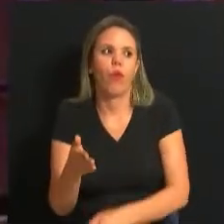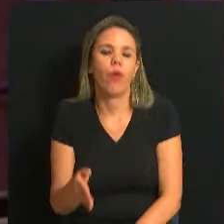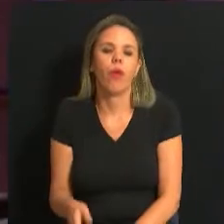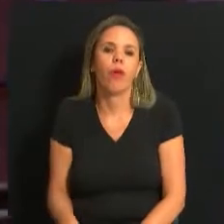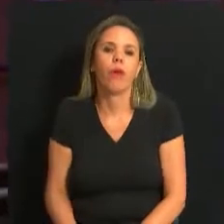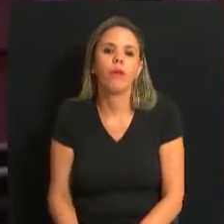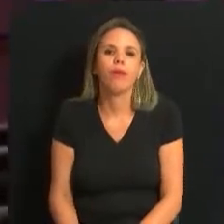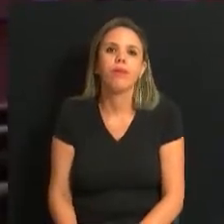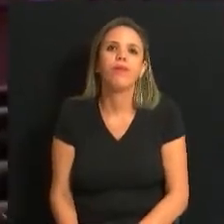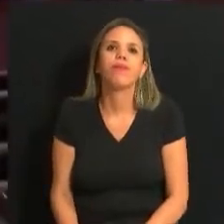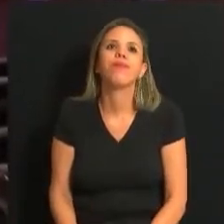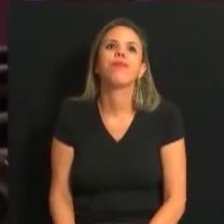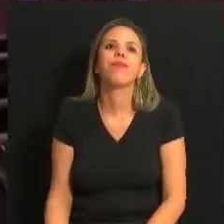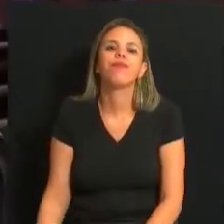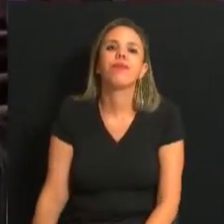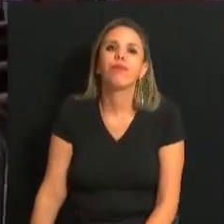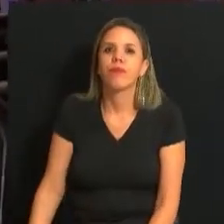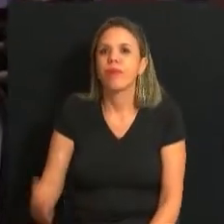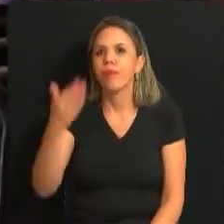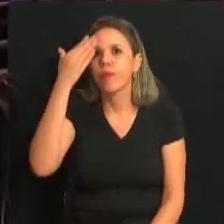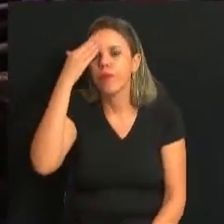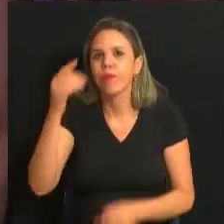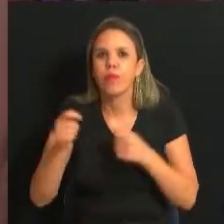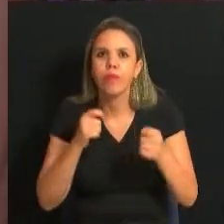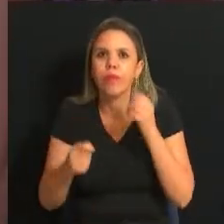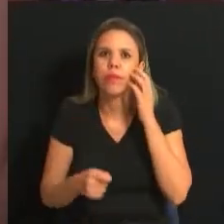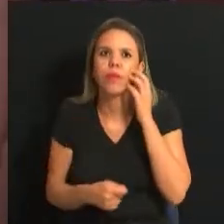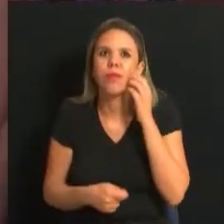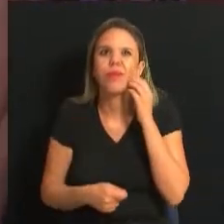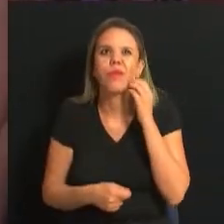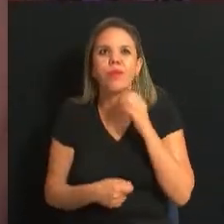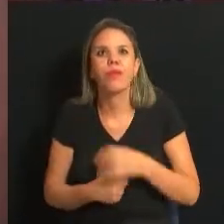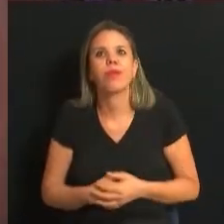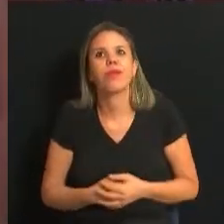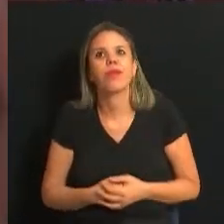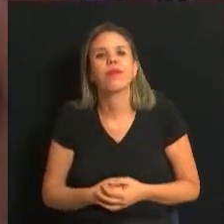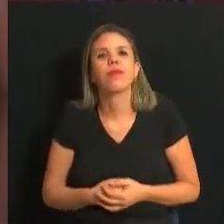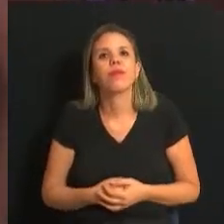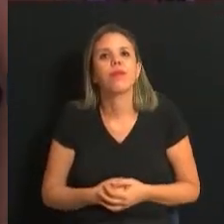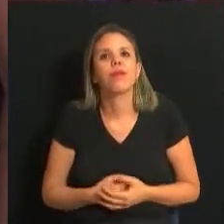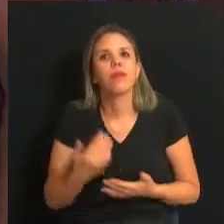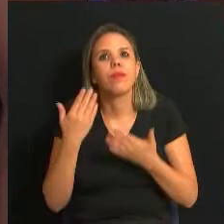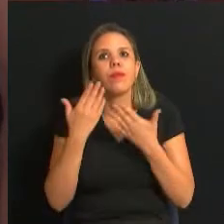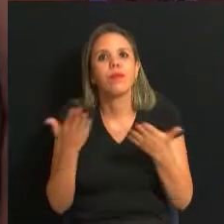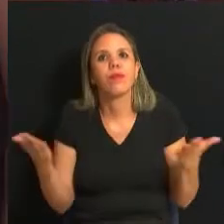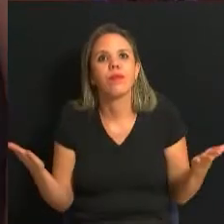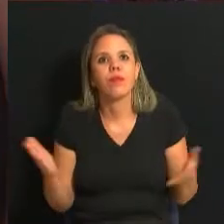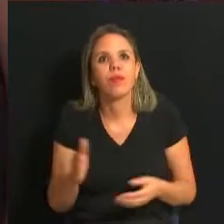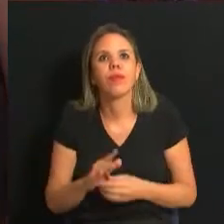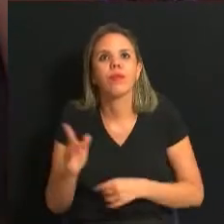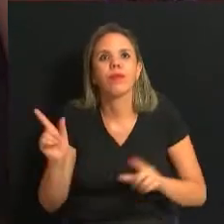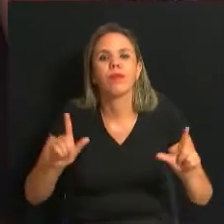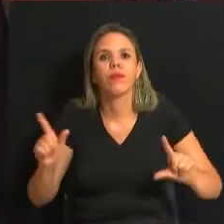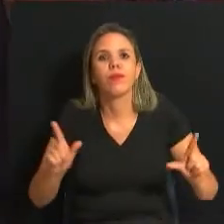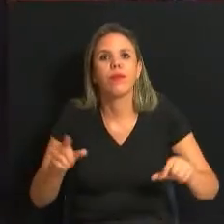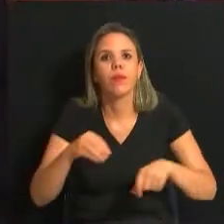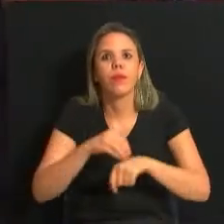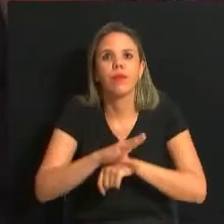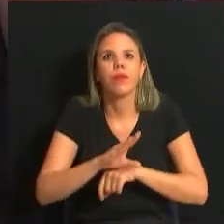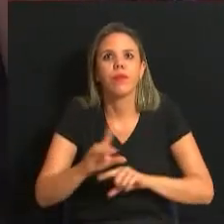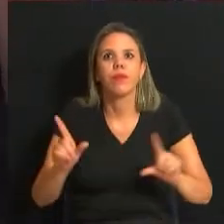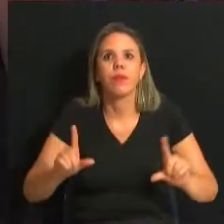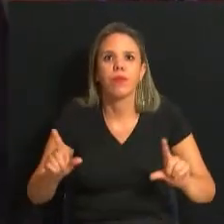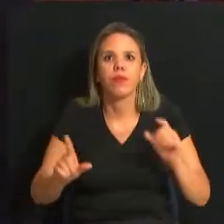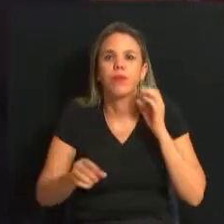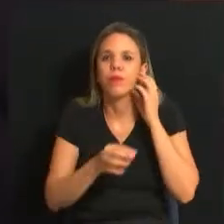modernidade. Muito obrigado pela entrevista. De nada, e muito agradecida. E a TV Câmara vai transmitir, tá bom? Muito